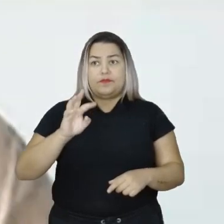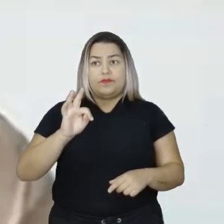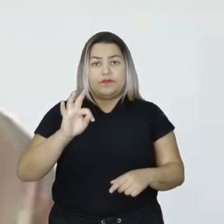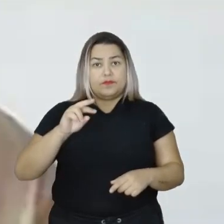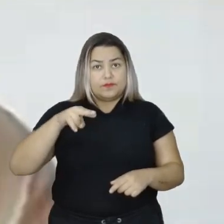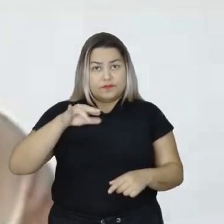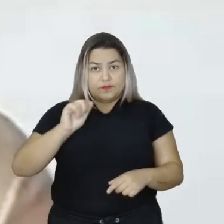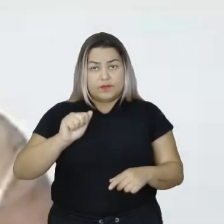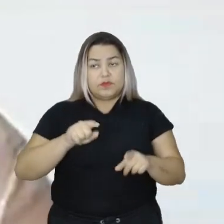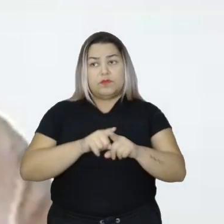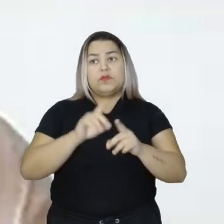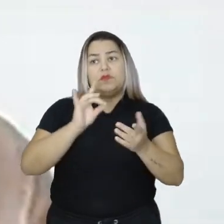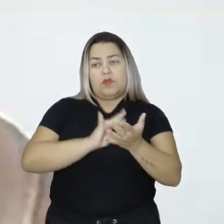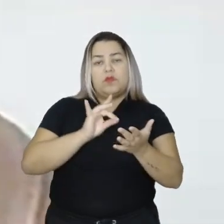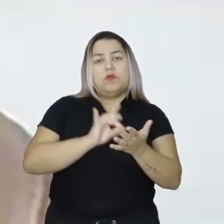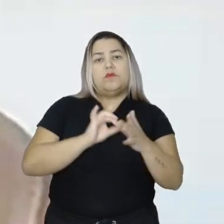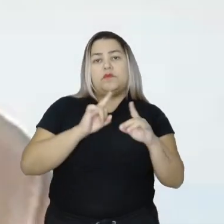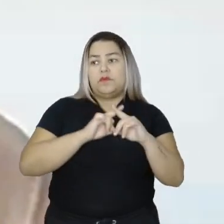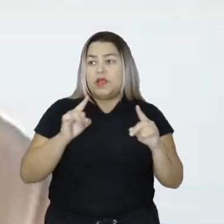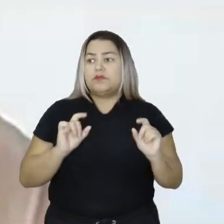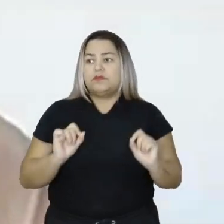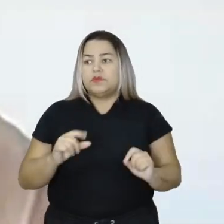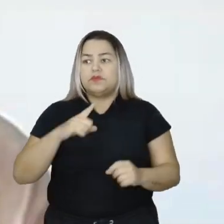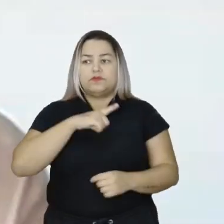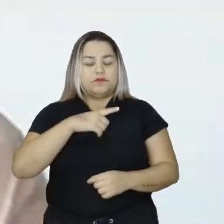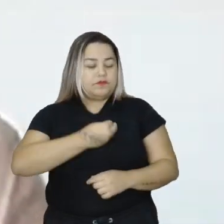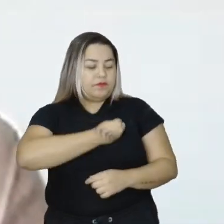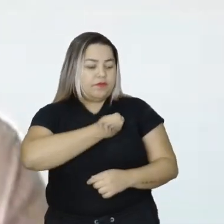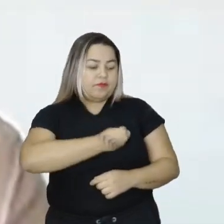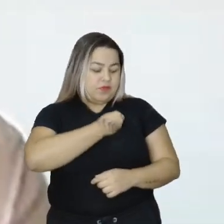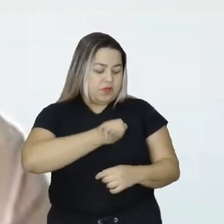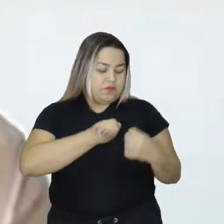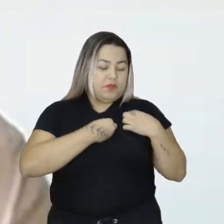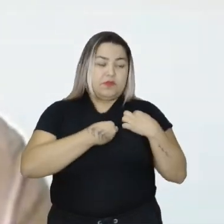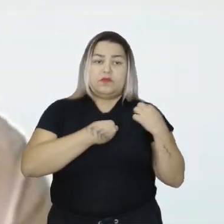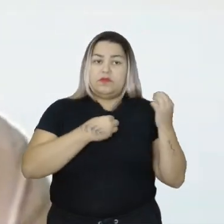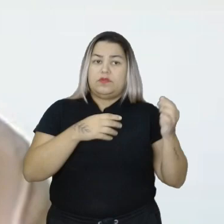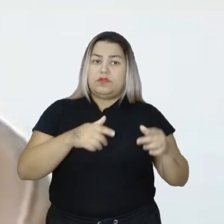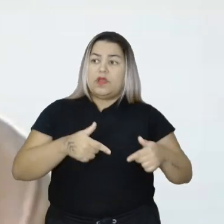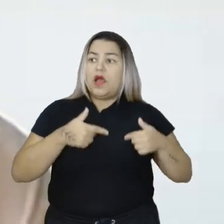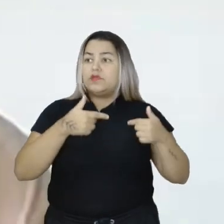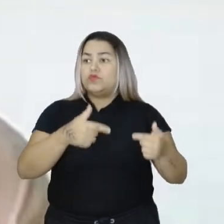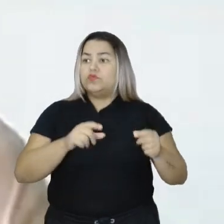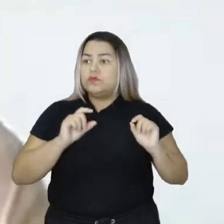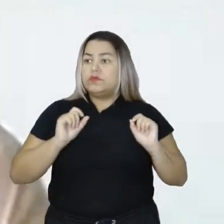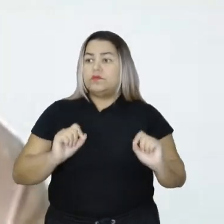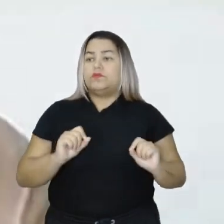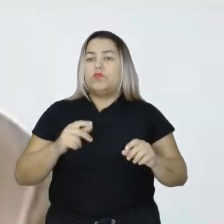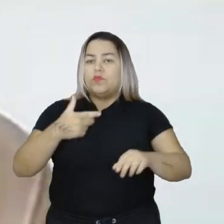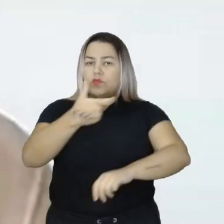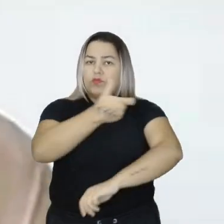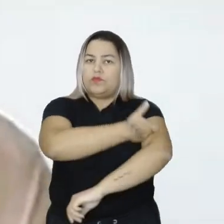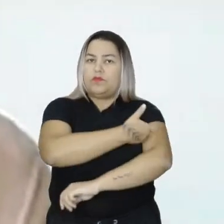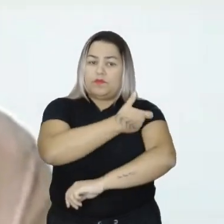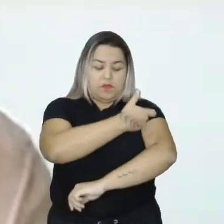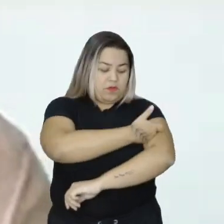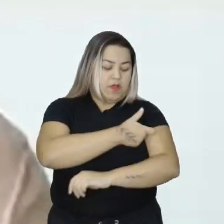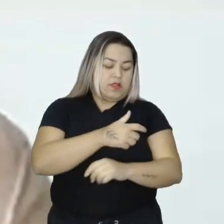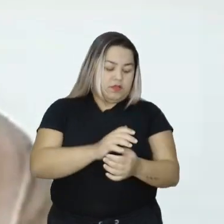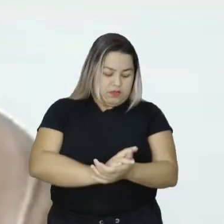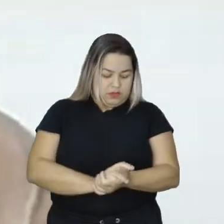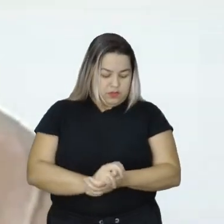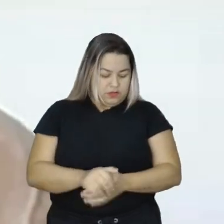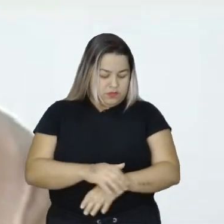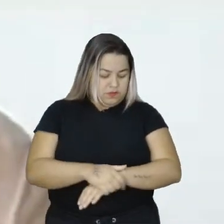ela, é verdade, mas essa militância que esteve presente nas lutas por vacina,